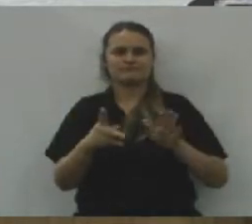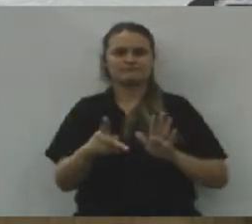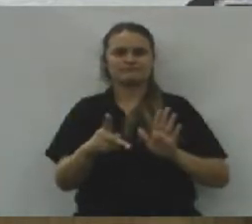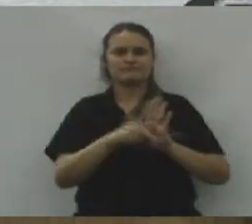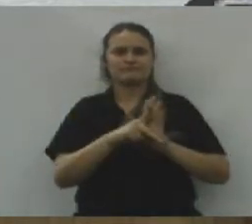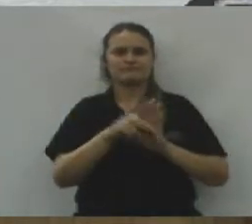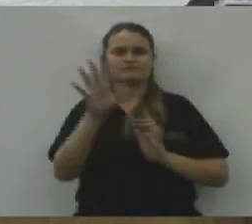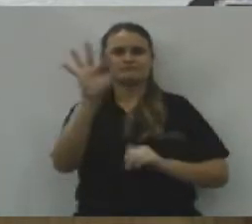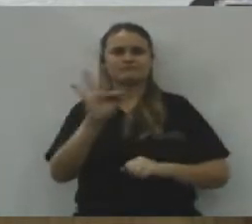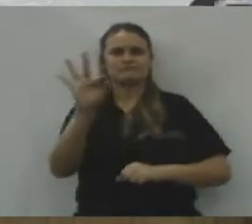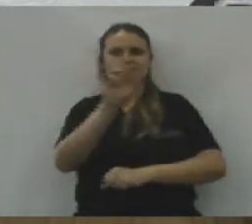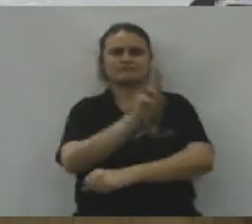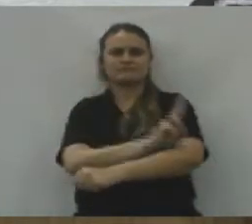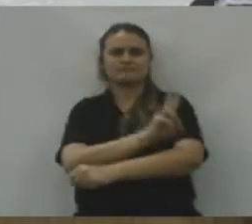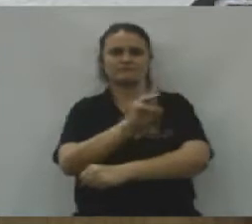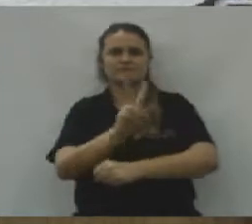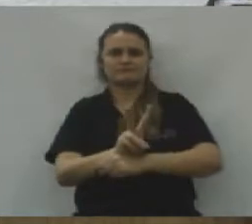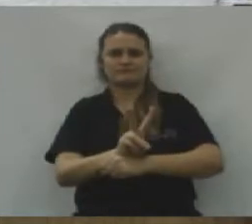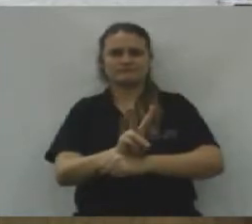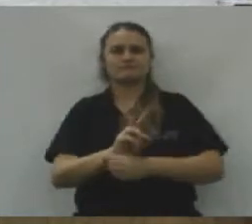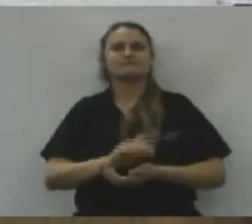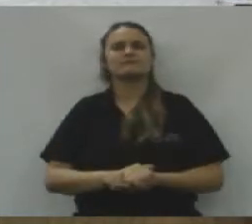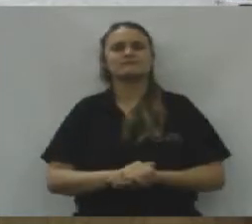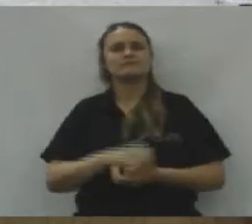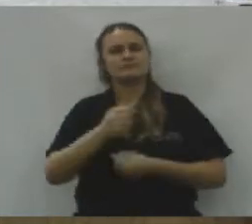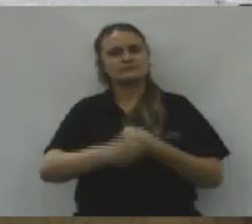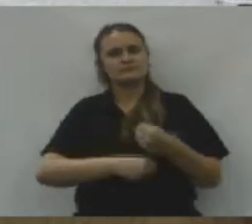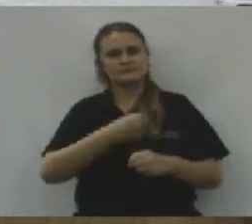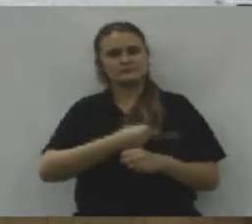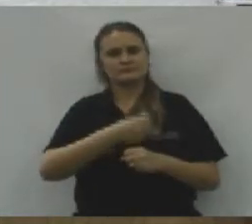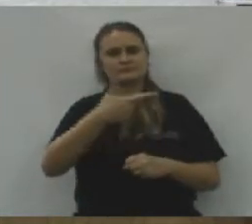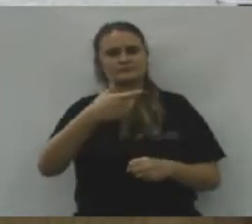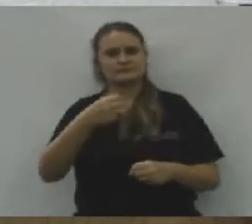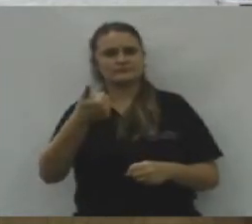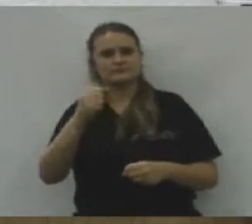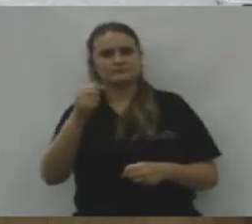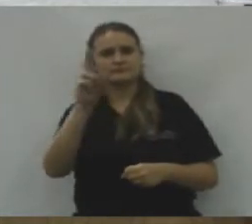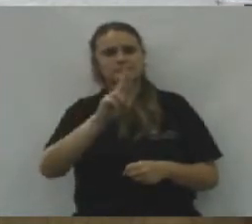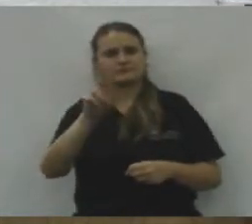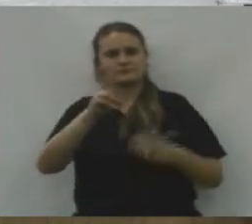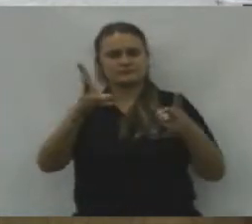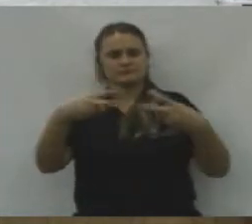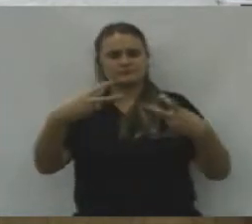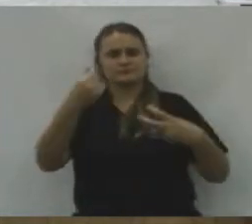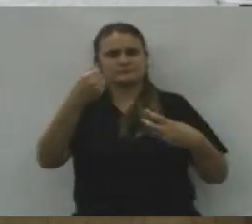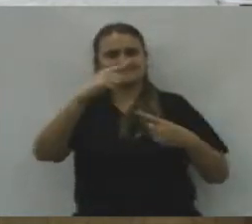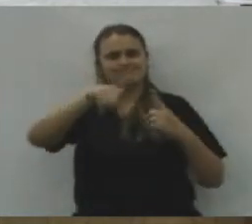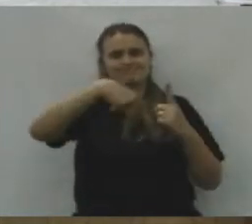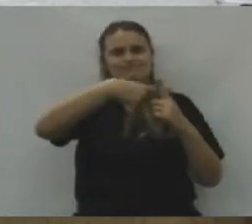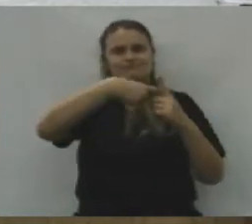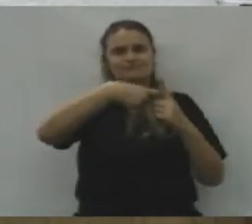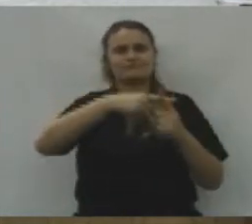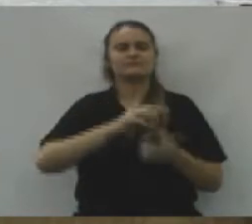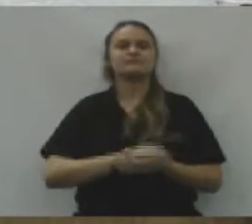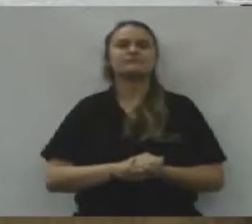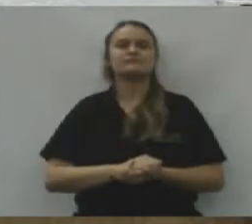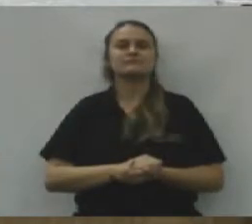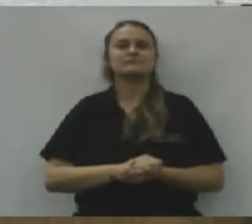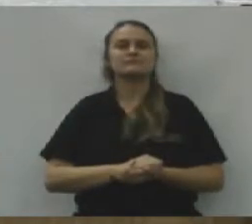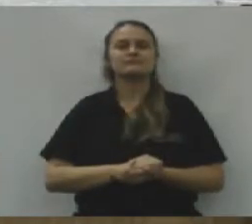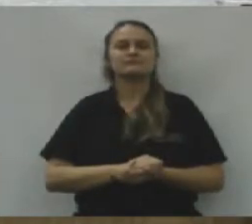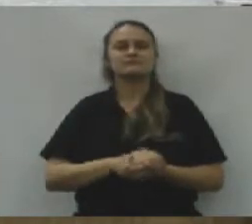da UNIUV, de União da Vitória, para o exercício 2018, com recursos provenientes de superávit financeiro.